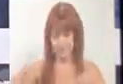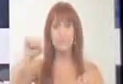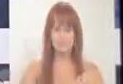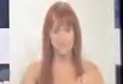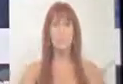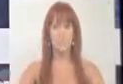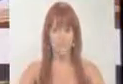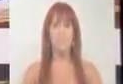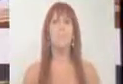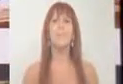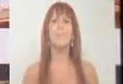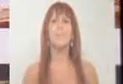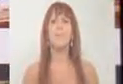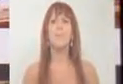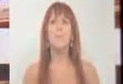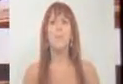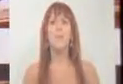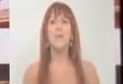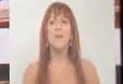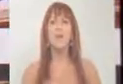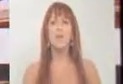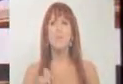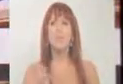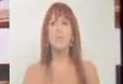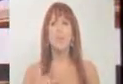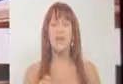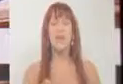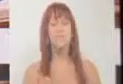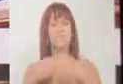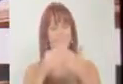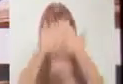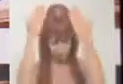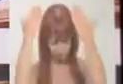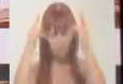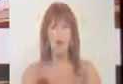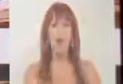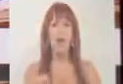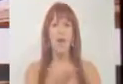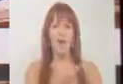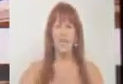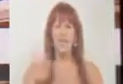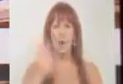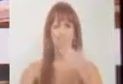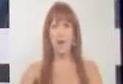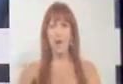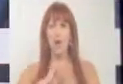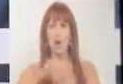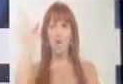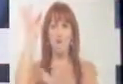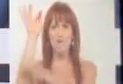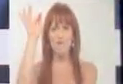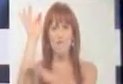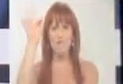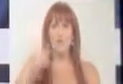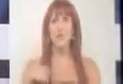as populações também locais. Sr. Deputado Idália Serrão, quem saúdo como uma antiga companheira nossa de